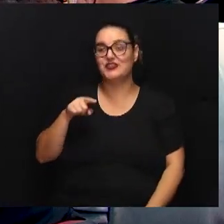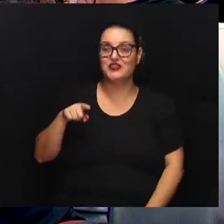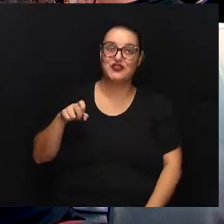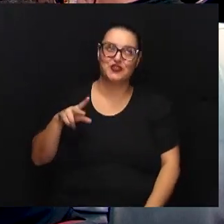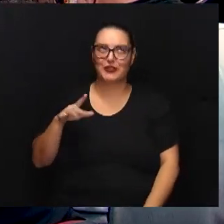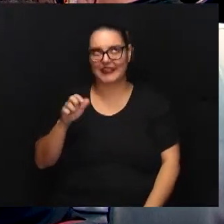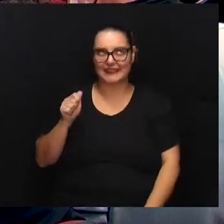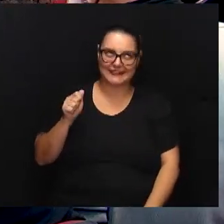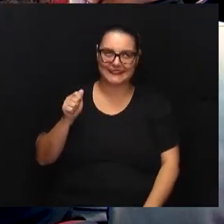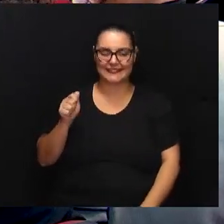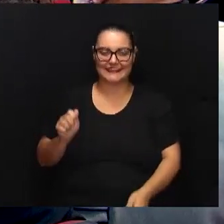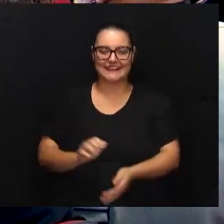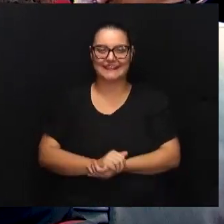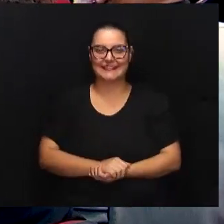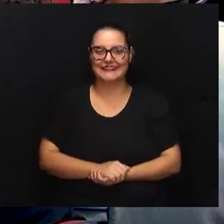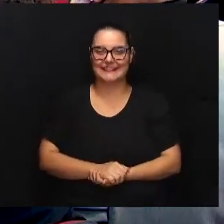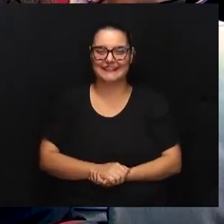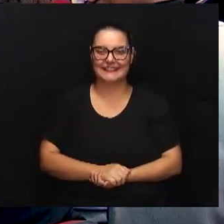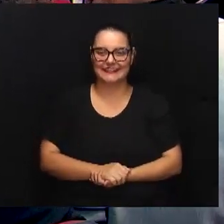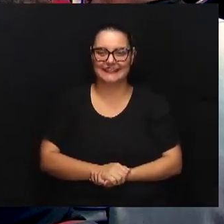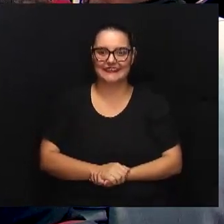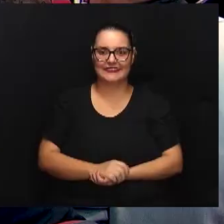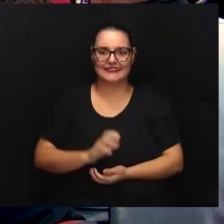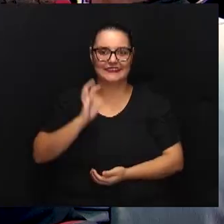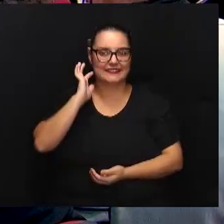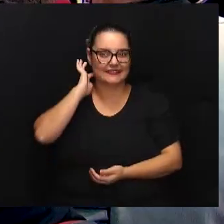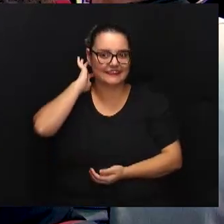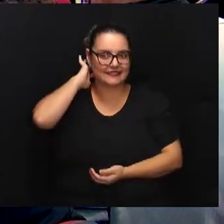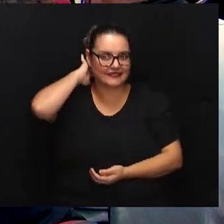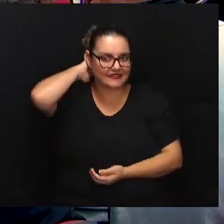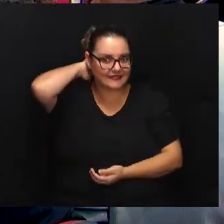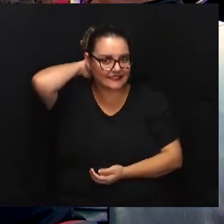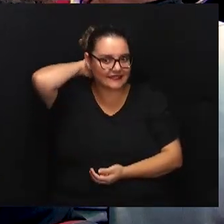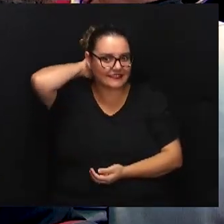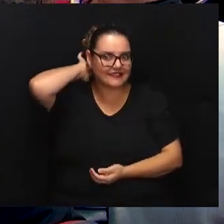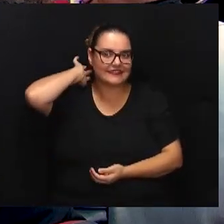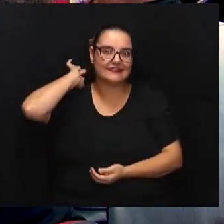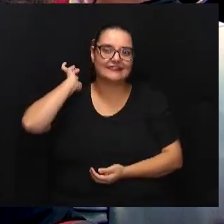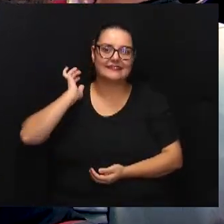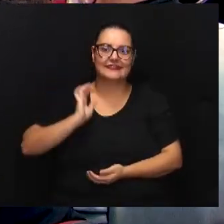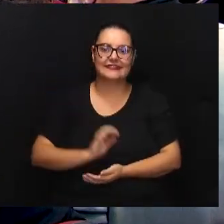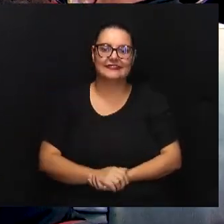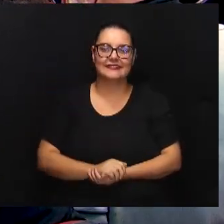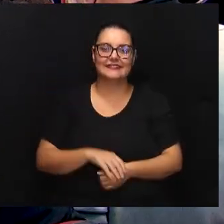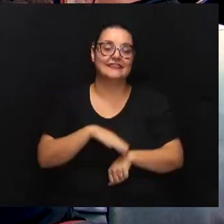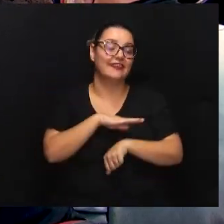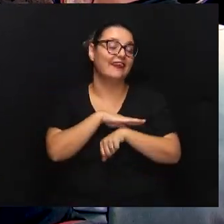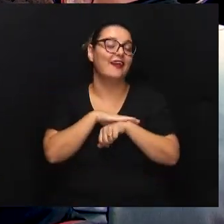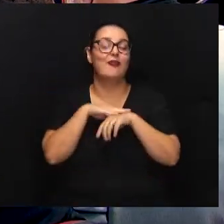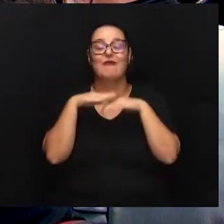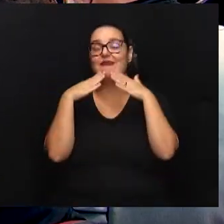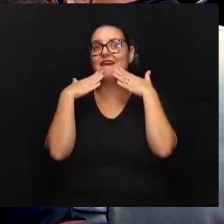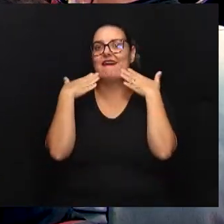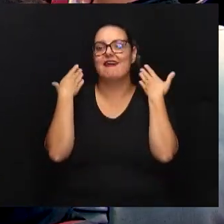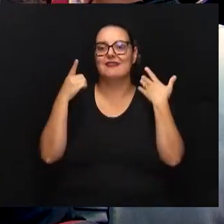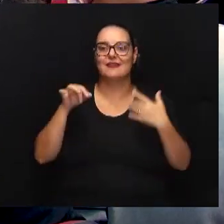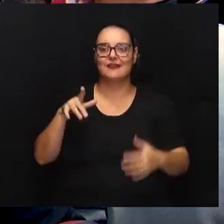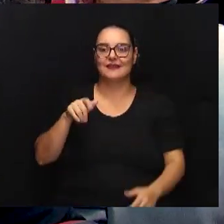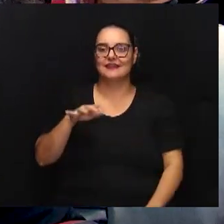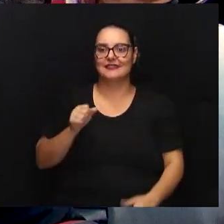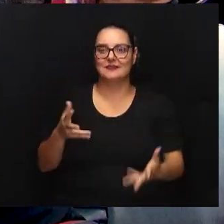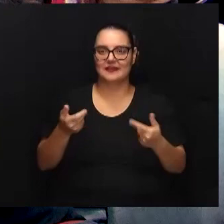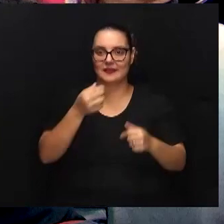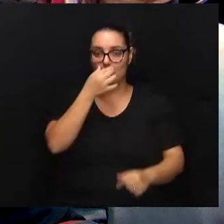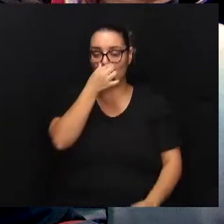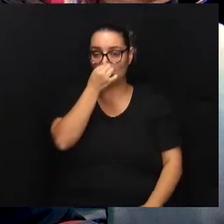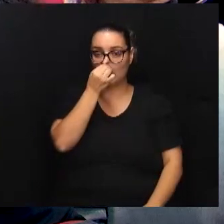Douglas sabe o que é isso, né, Douglas? Olha a pele do Douglas. Olha a pele do Douglas. Gente, mais nada. Muito obrigado